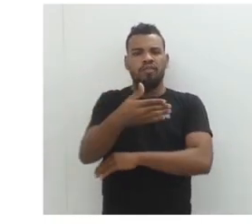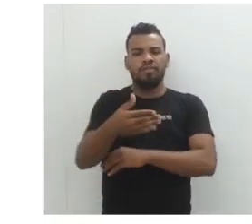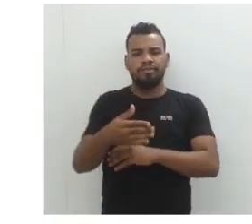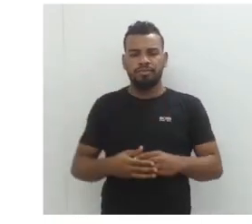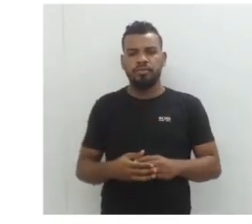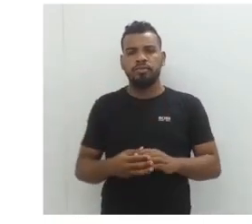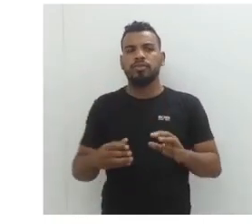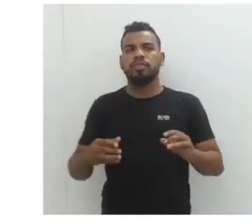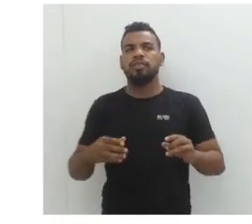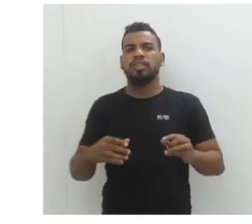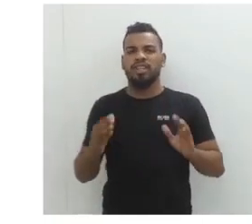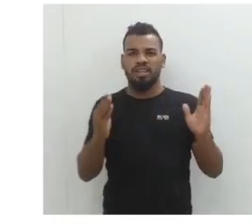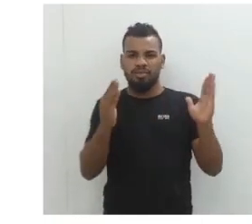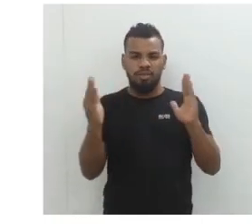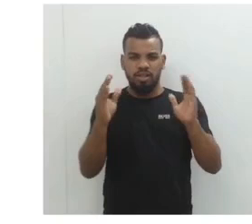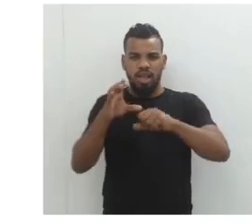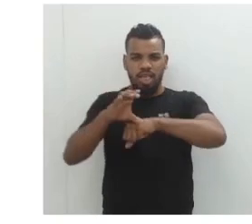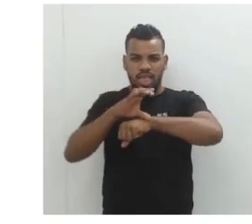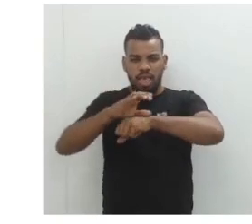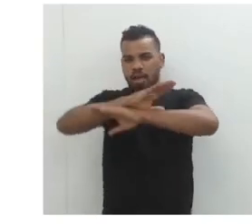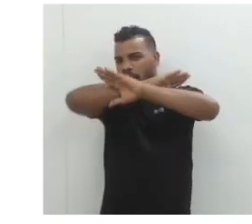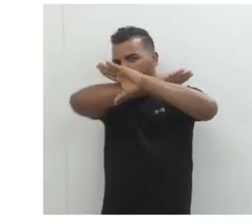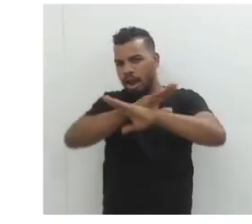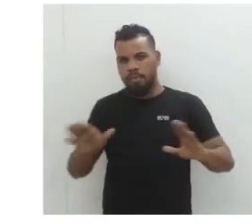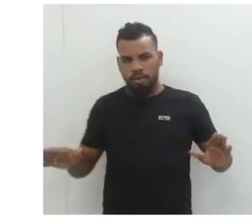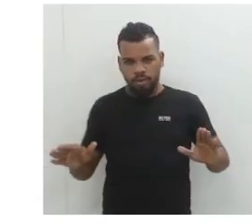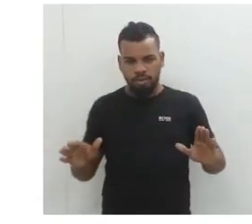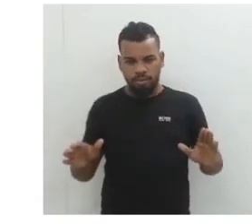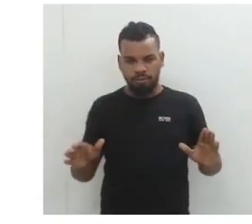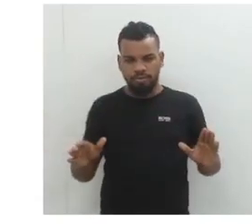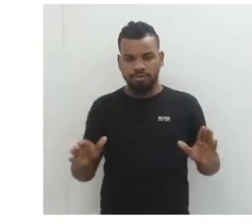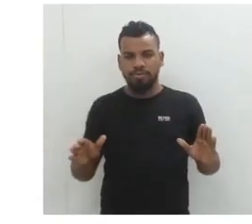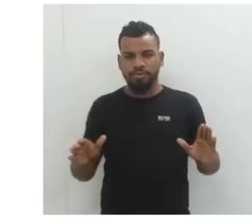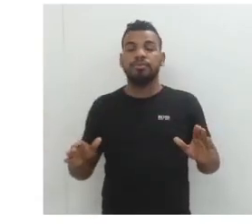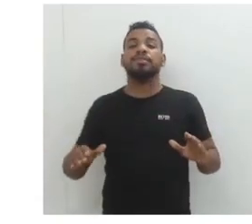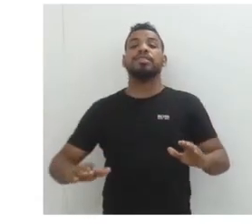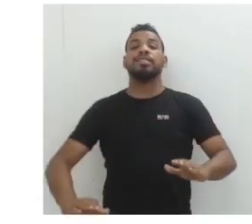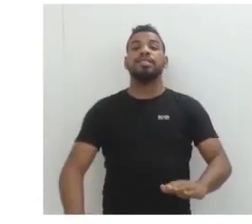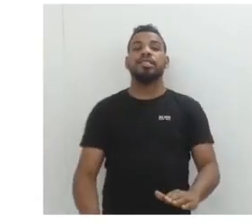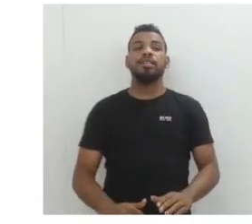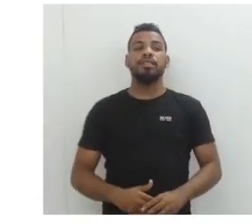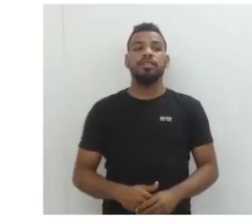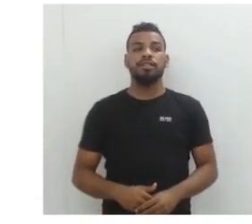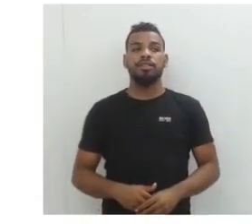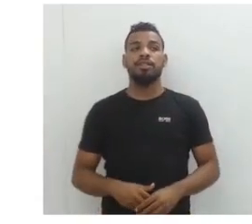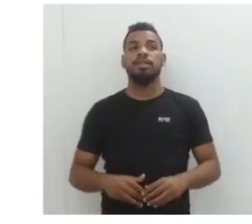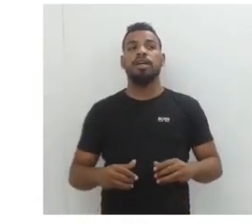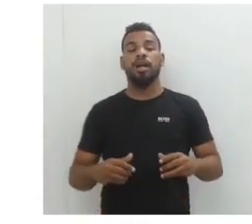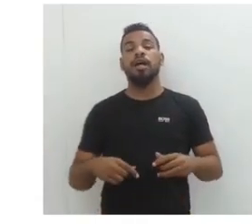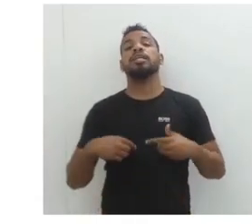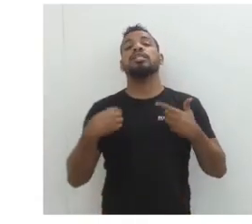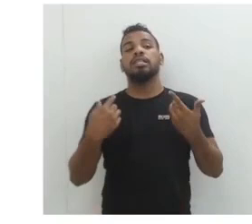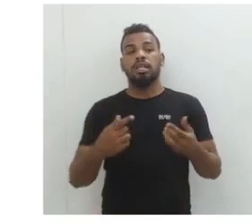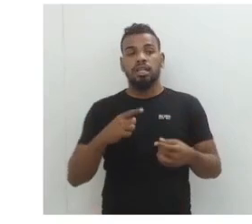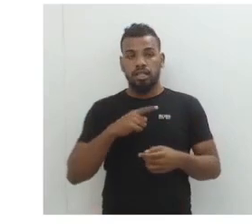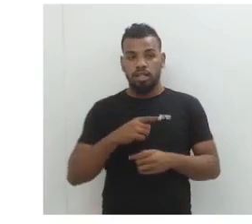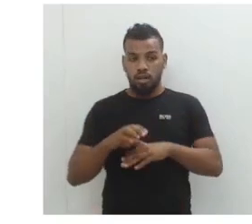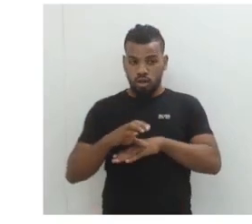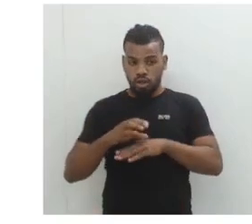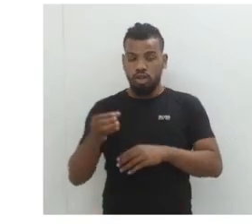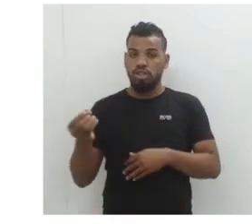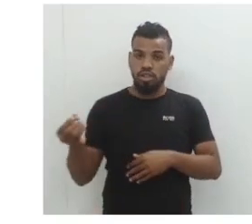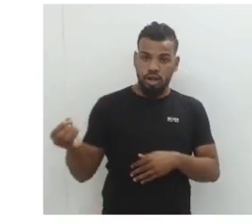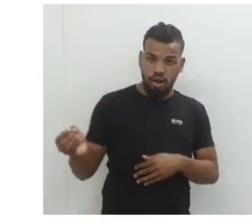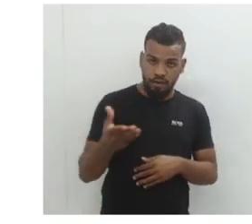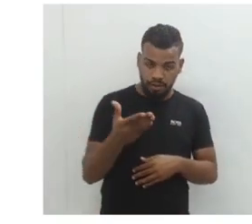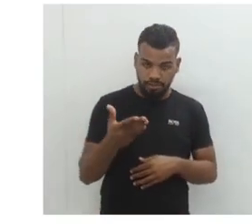É o fim do período constitucional. E aí ele vem com uma nova